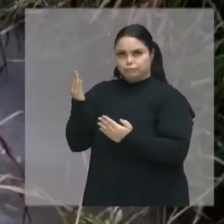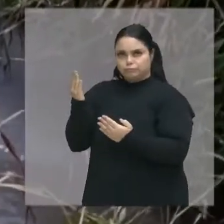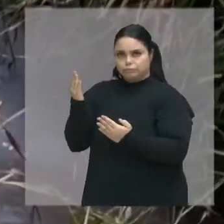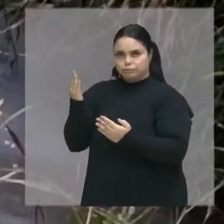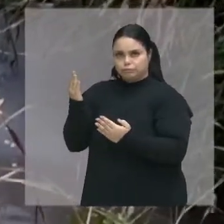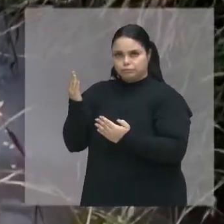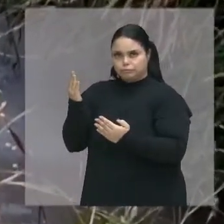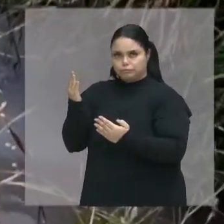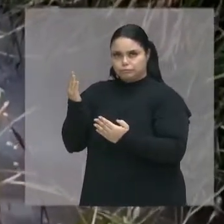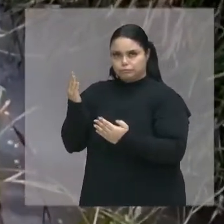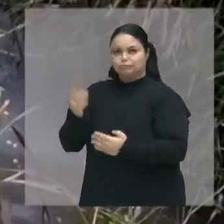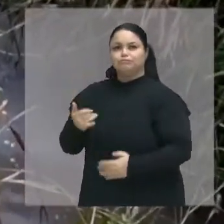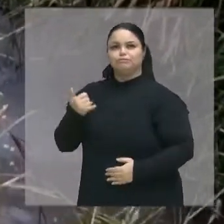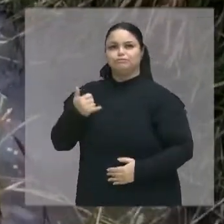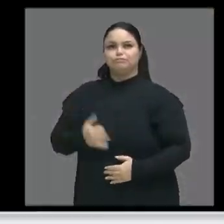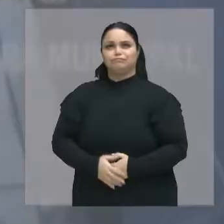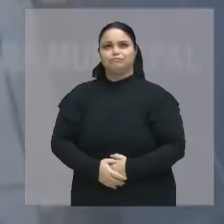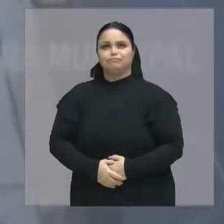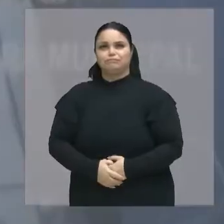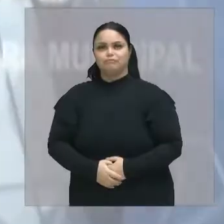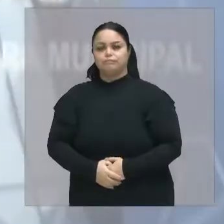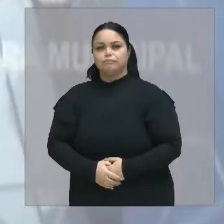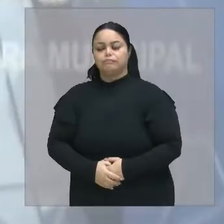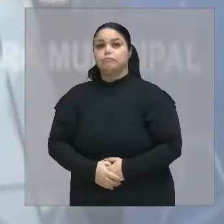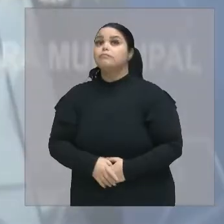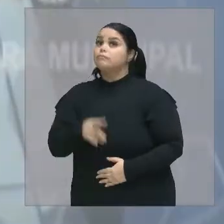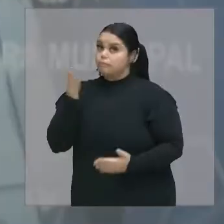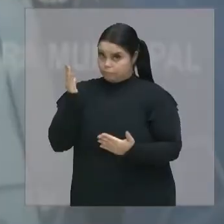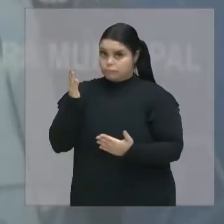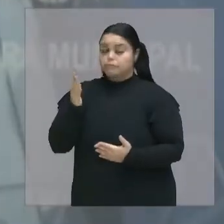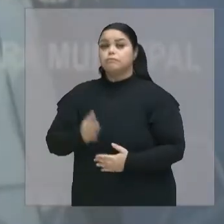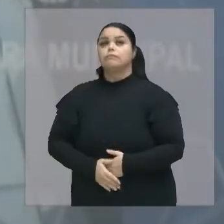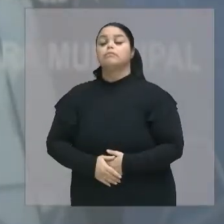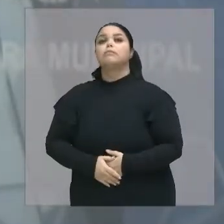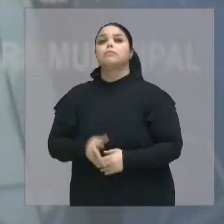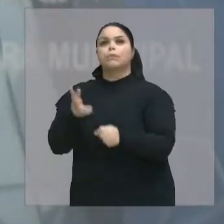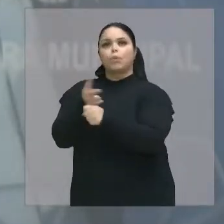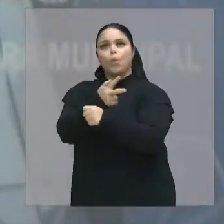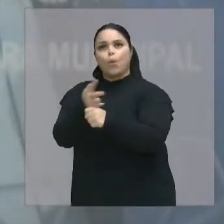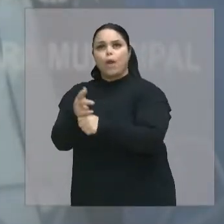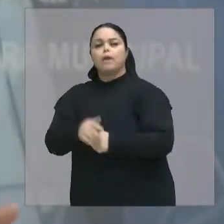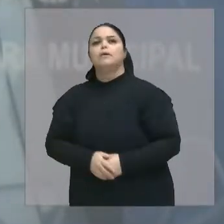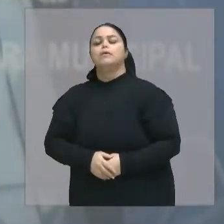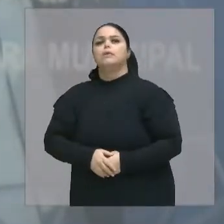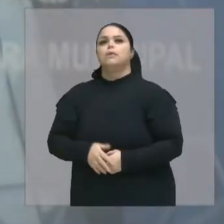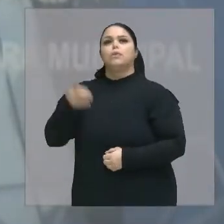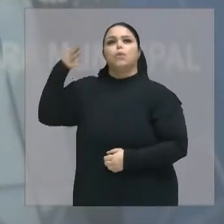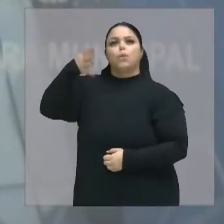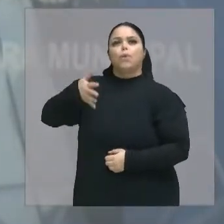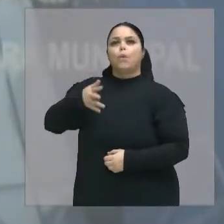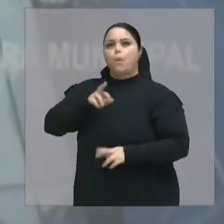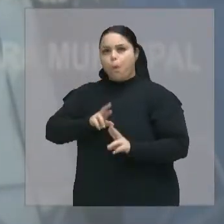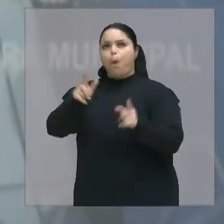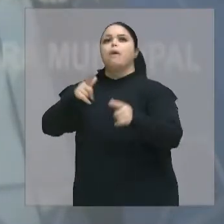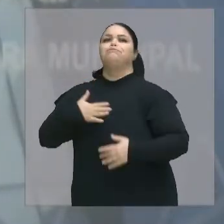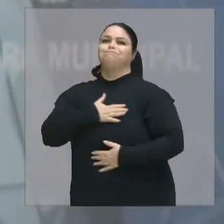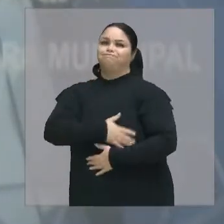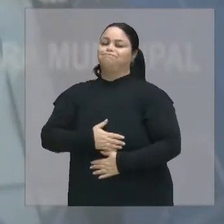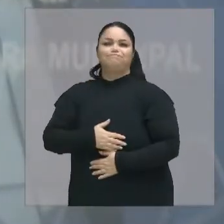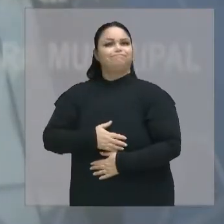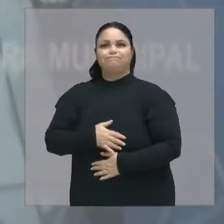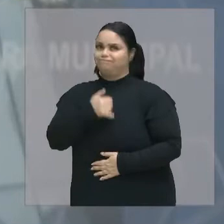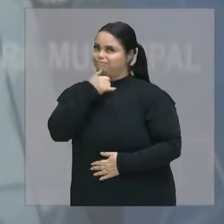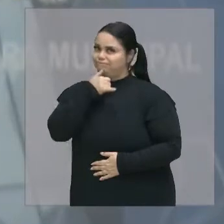9826-2210. Fala, cidadão. Tá aí, então, essa matéria que a gente gostaria que fosse diferente, mas,